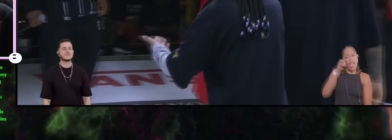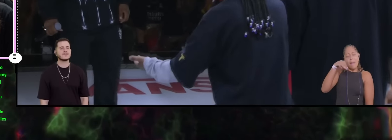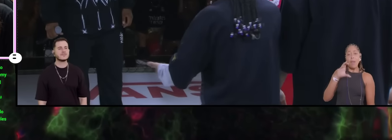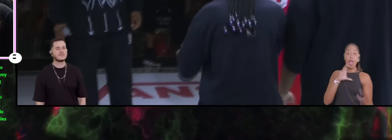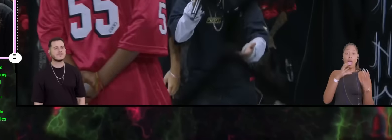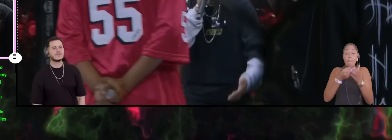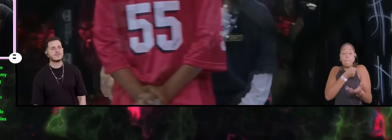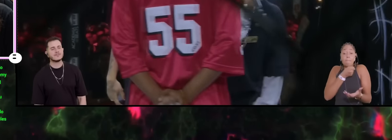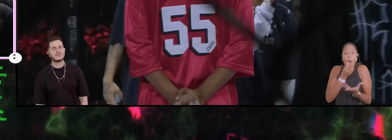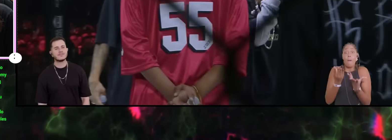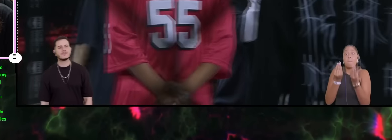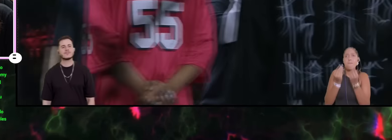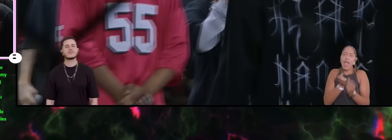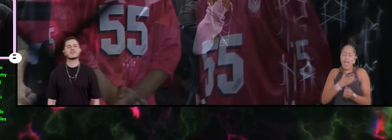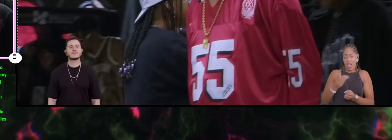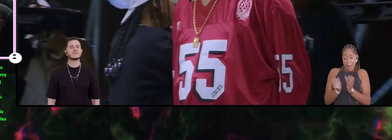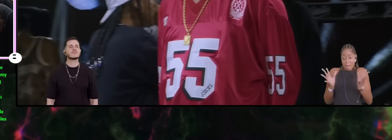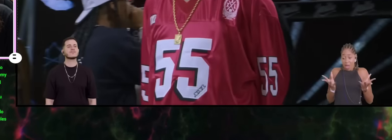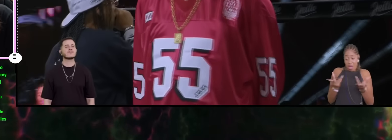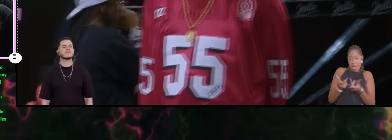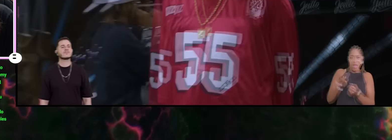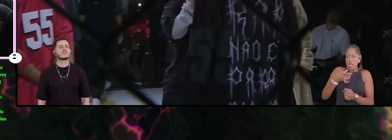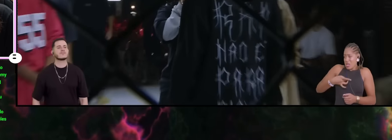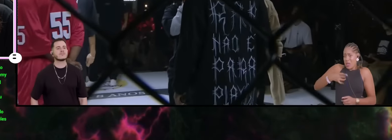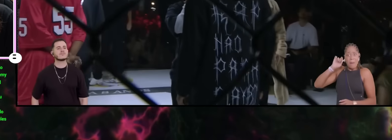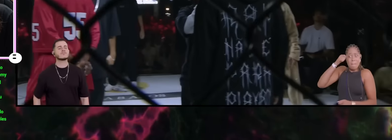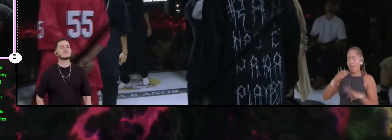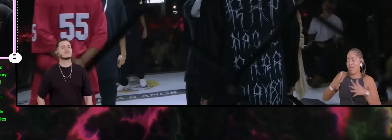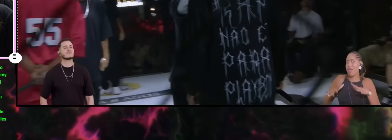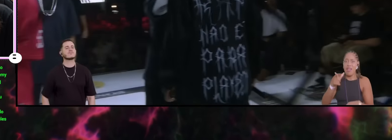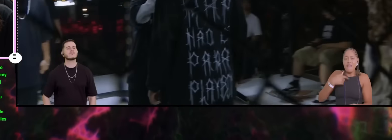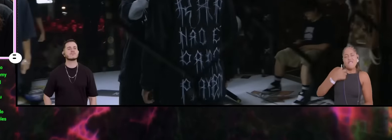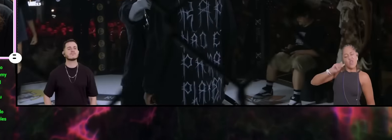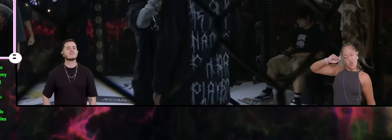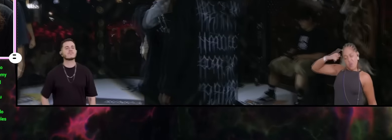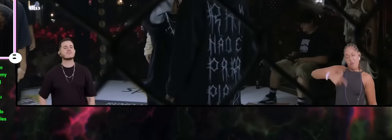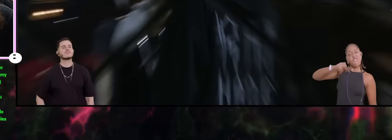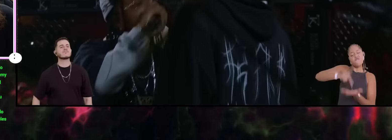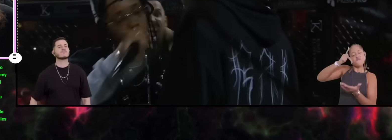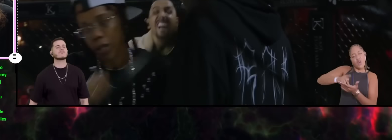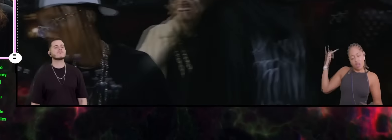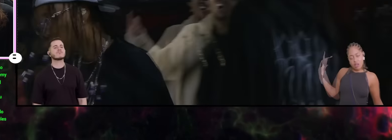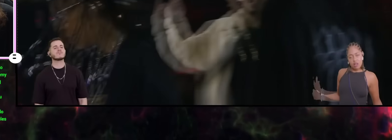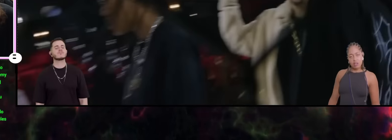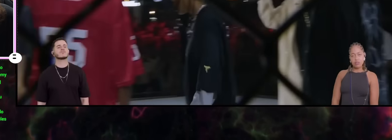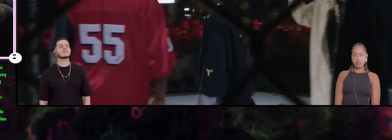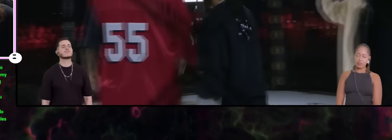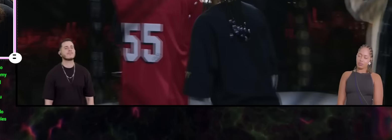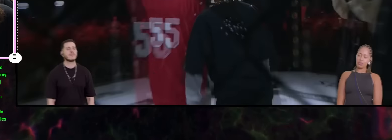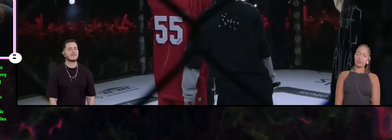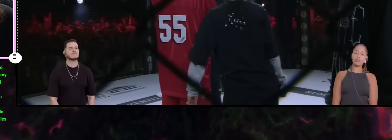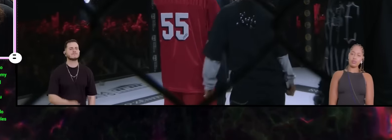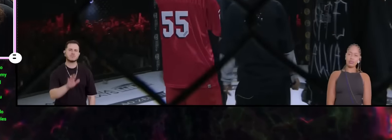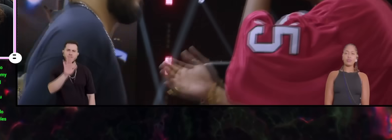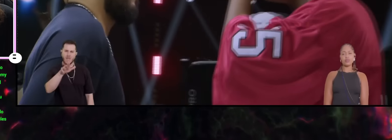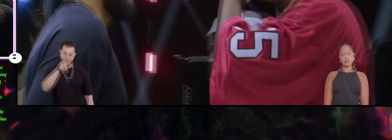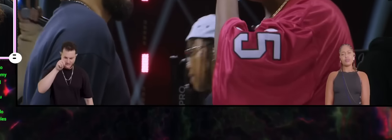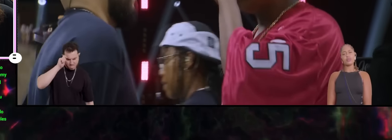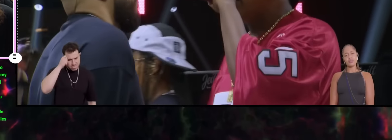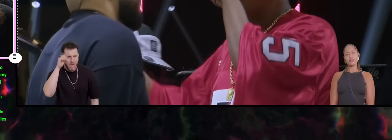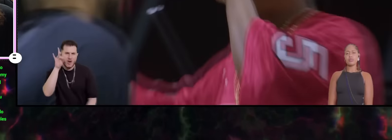Mike na mão é muita habilidade. Aí, João Negro, hoje cê vai ver uma negrona de verdade. Negrona de